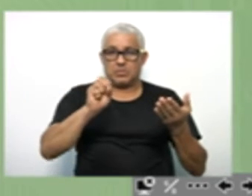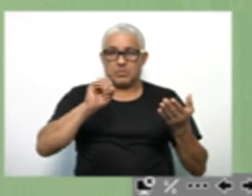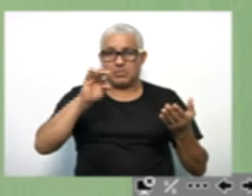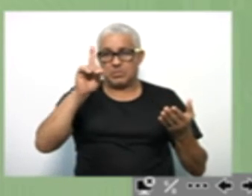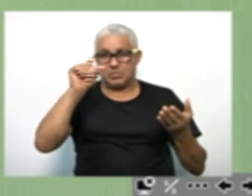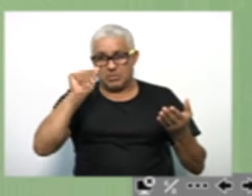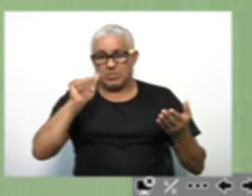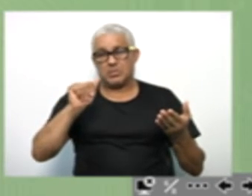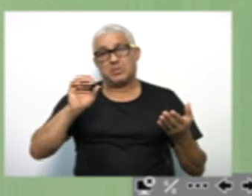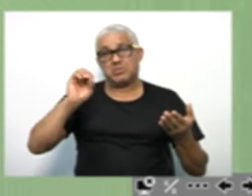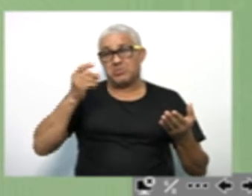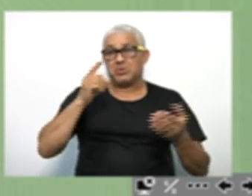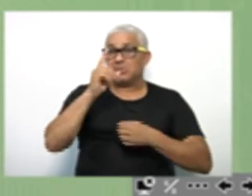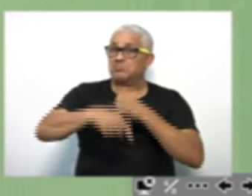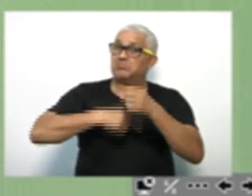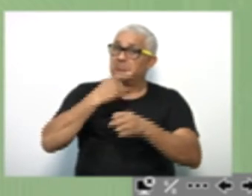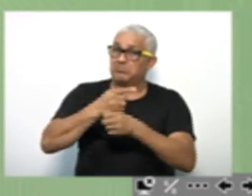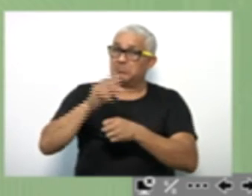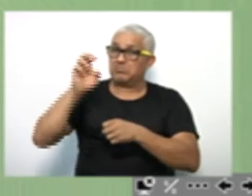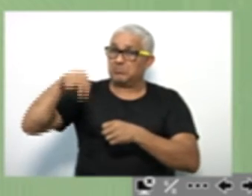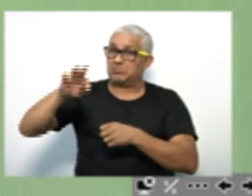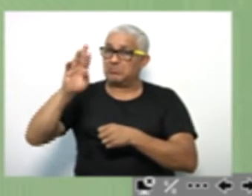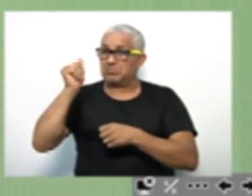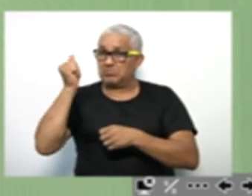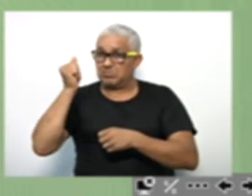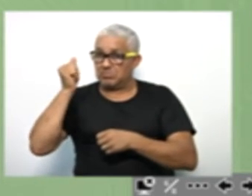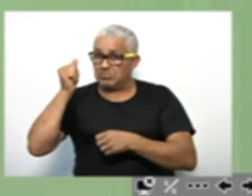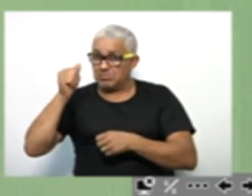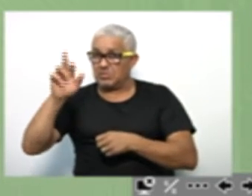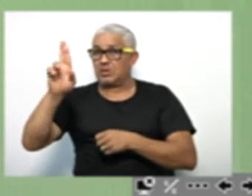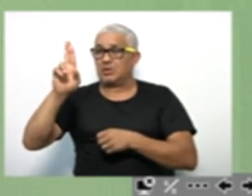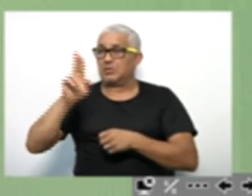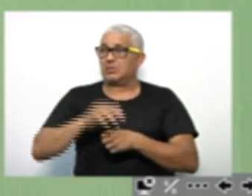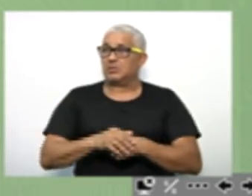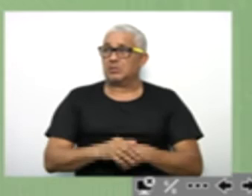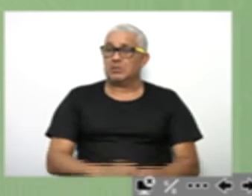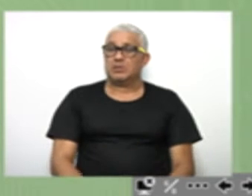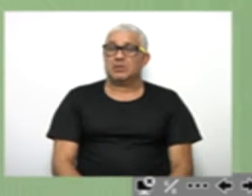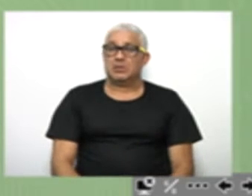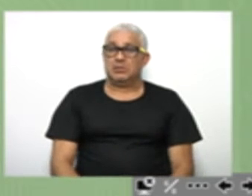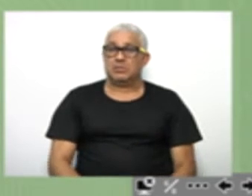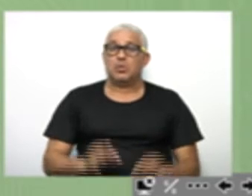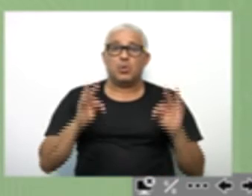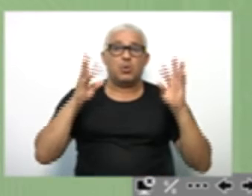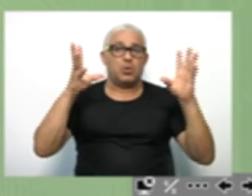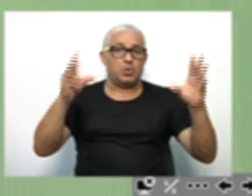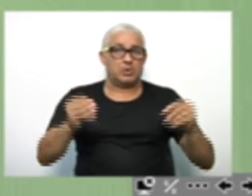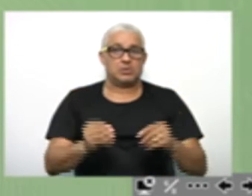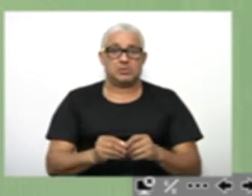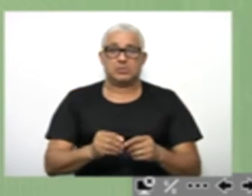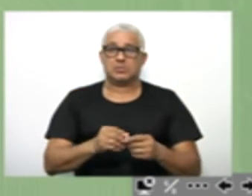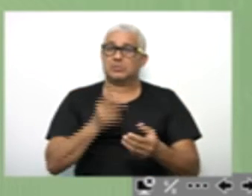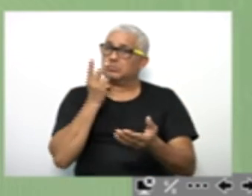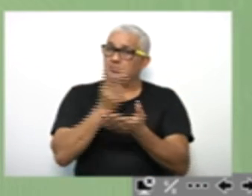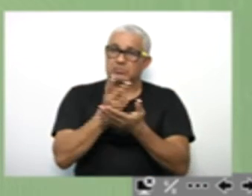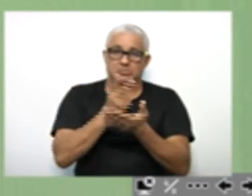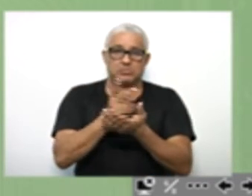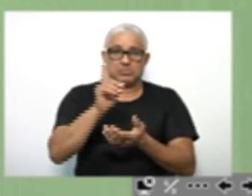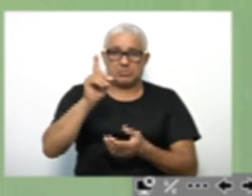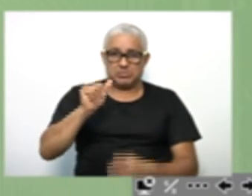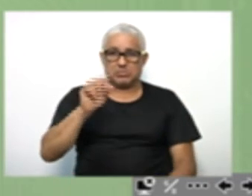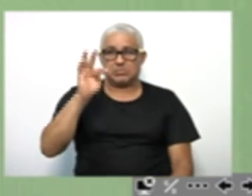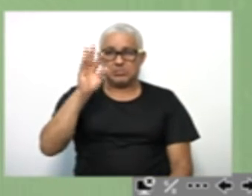vai entrar daqui a 1 ano, 2 anos, 3 anos. Então, eu vou comparar todos esses fluxos na mesma data, ou